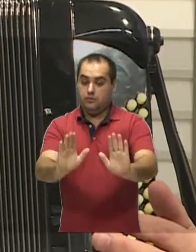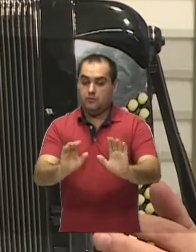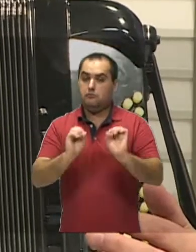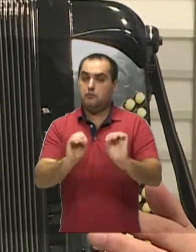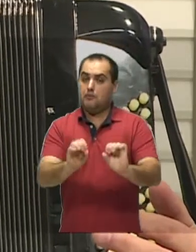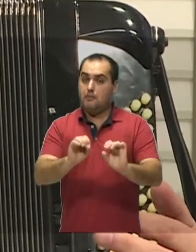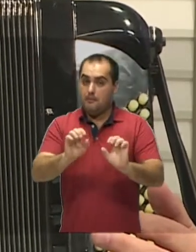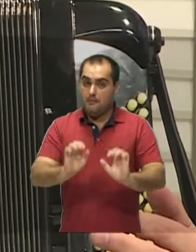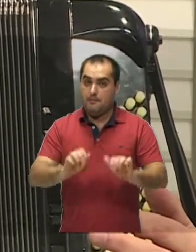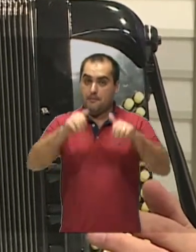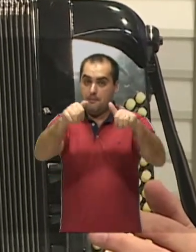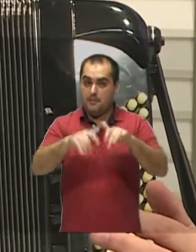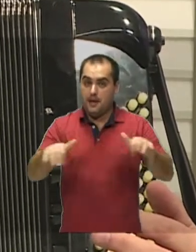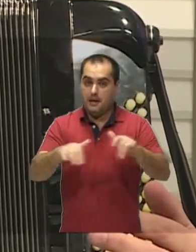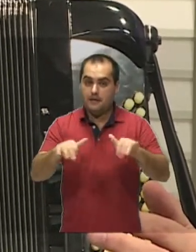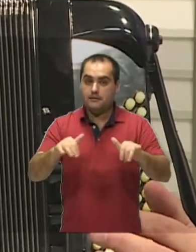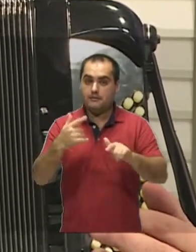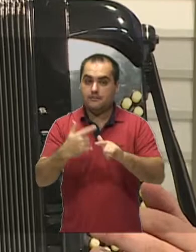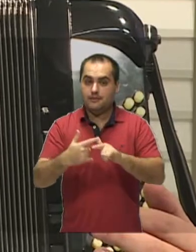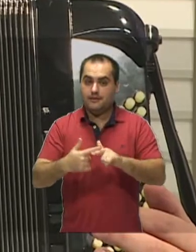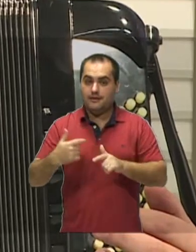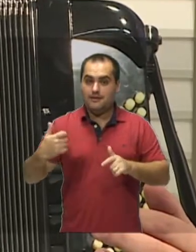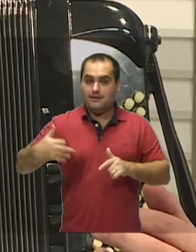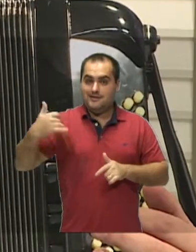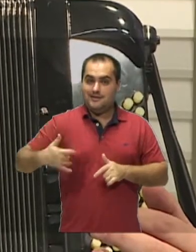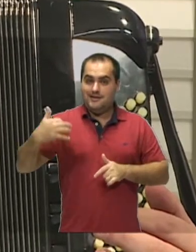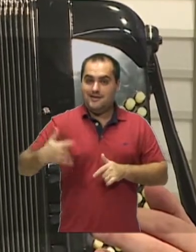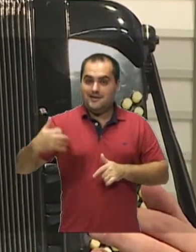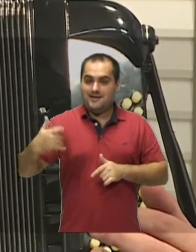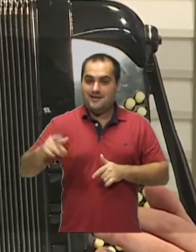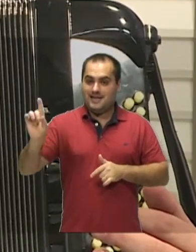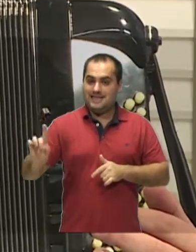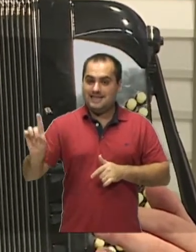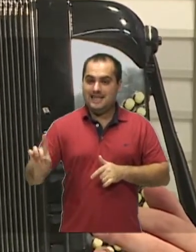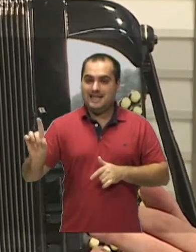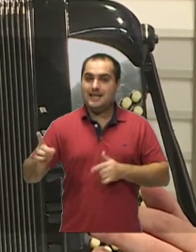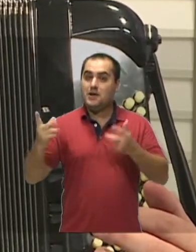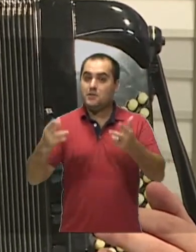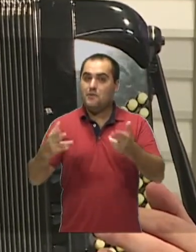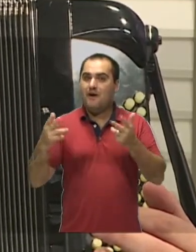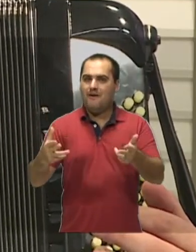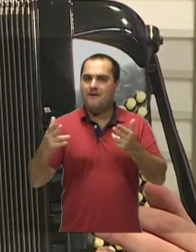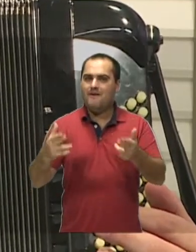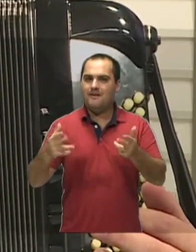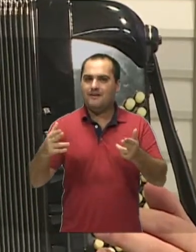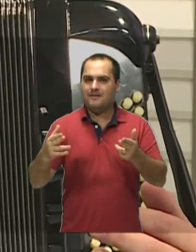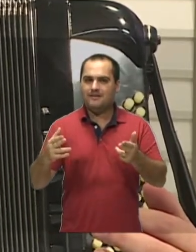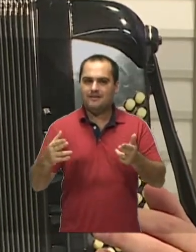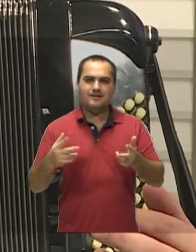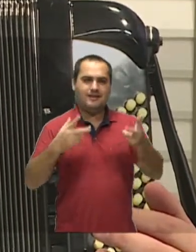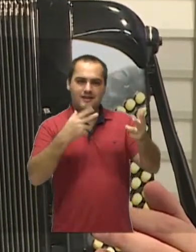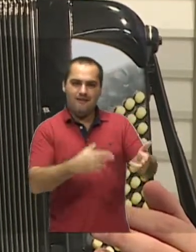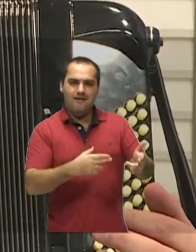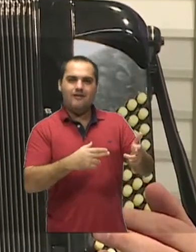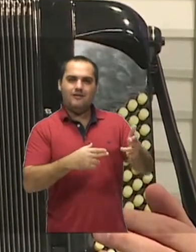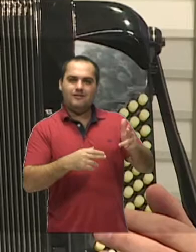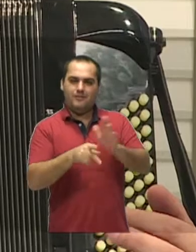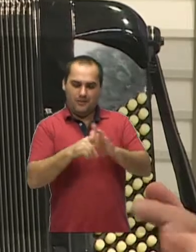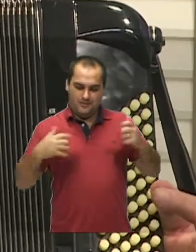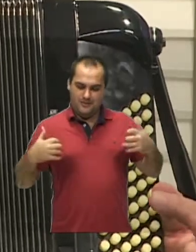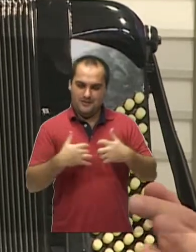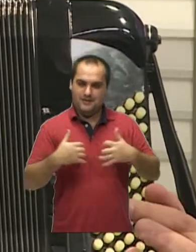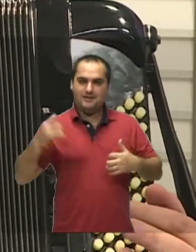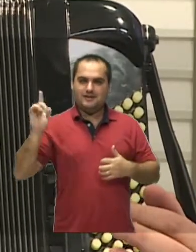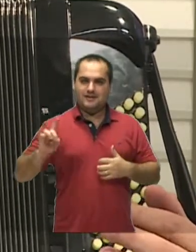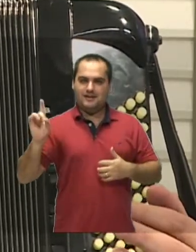porque o piano, pelo menos a mão direita, é igual, né? A mão direita do piano é igual à mão direita do acordeon. Então,